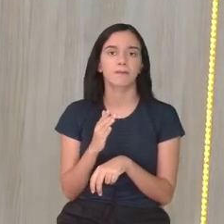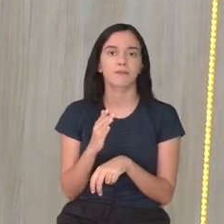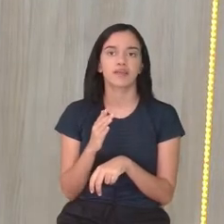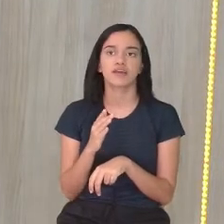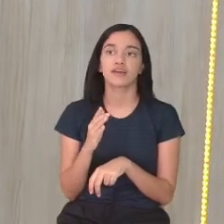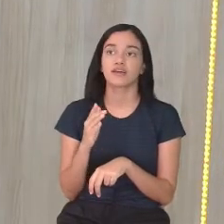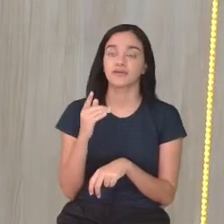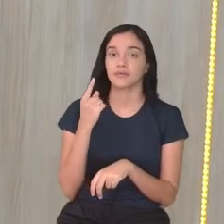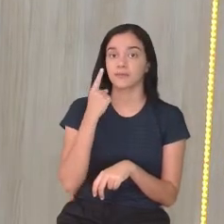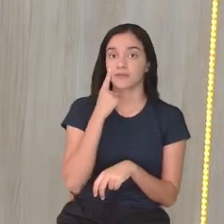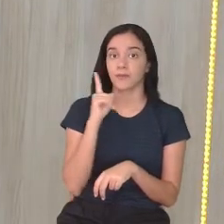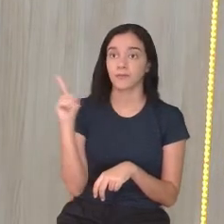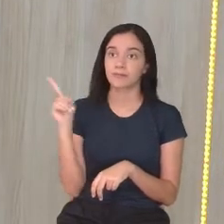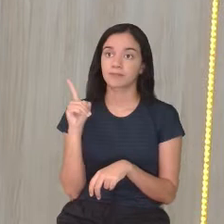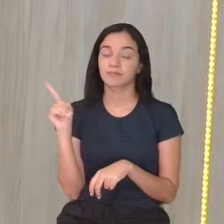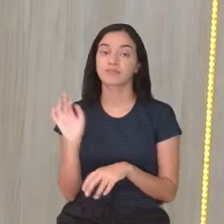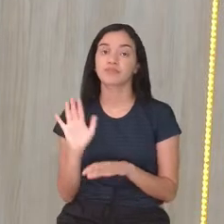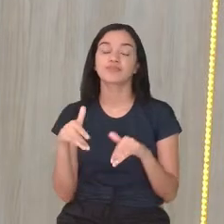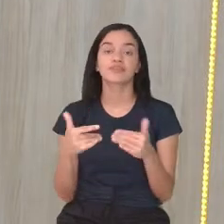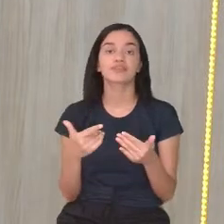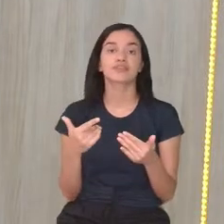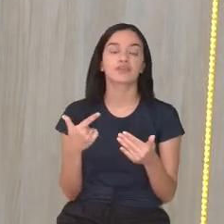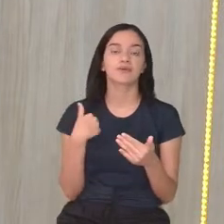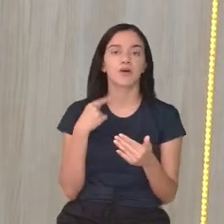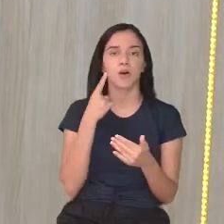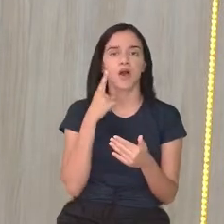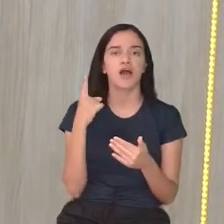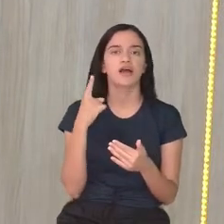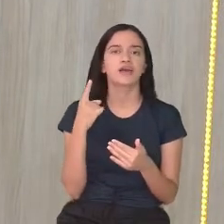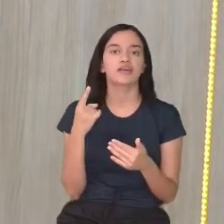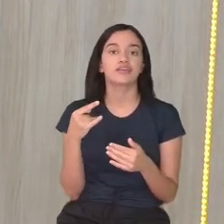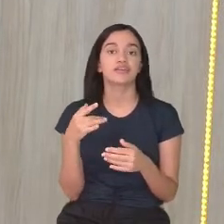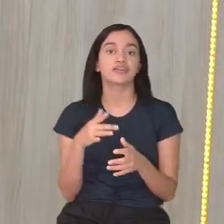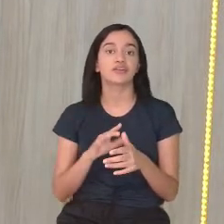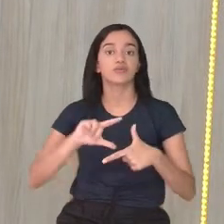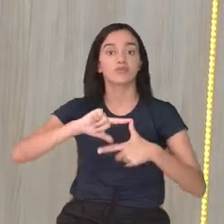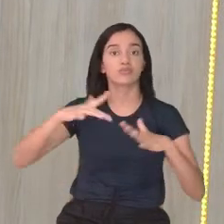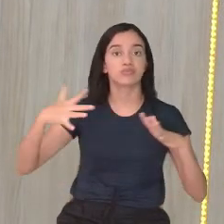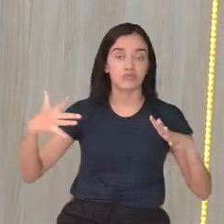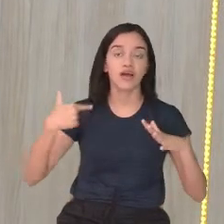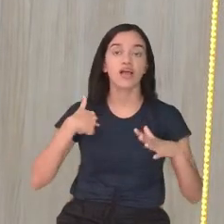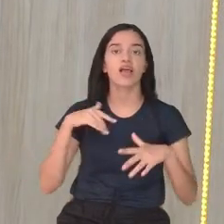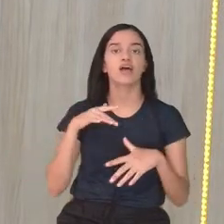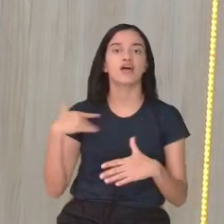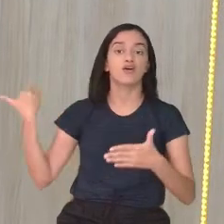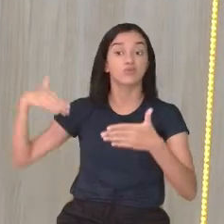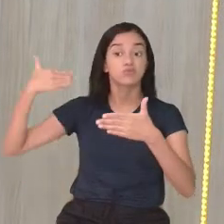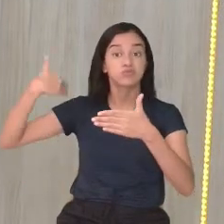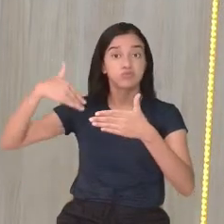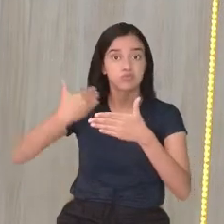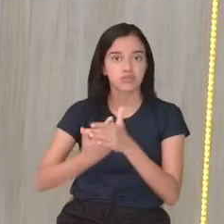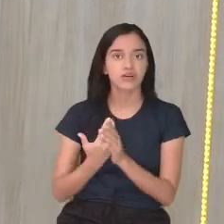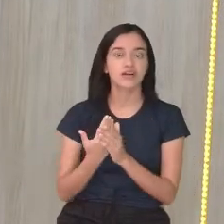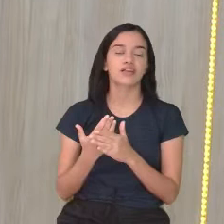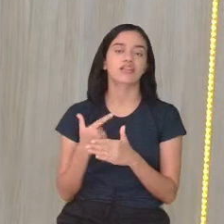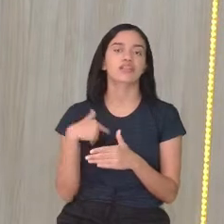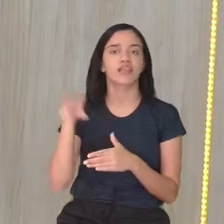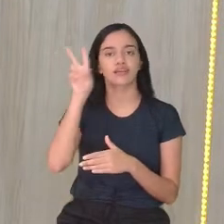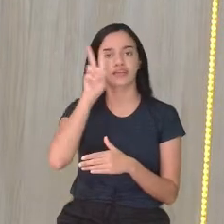esses exercícios, tá? Então aí, ó, na era moderna, né? Aí a gente já avançando um pouco na